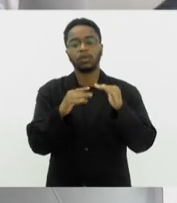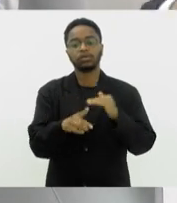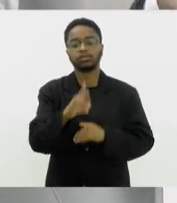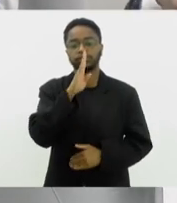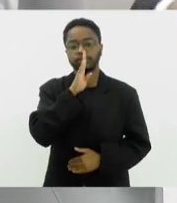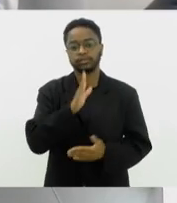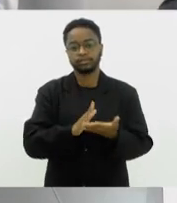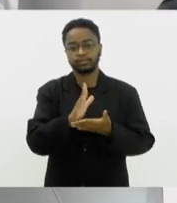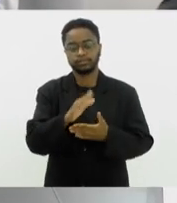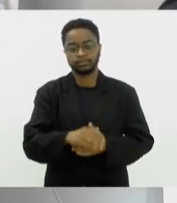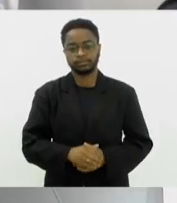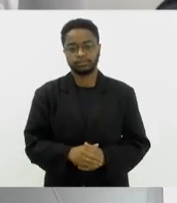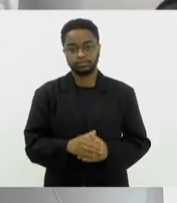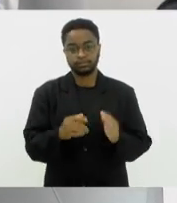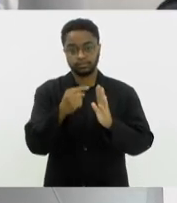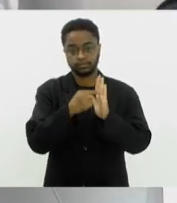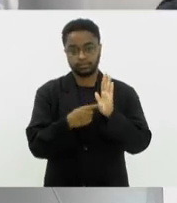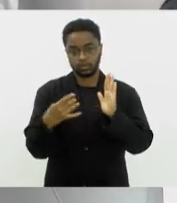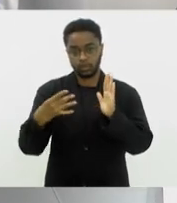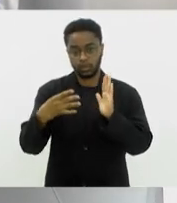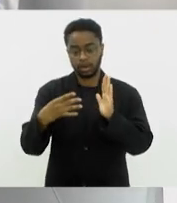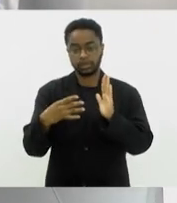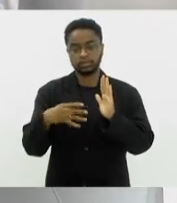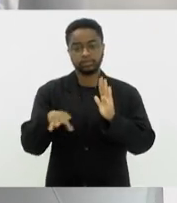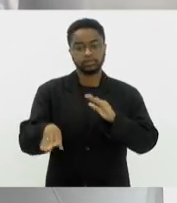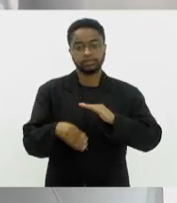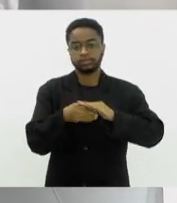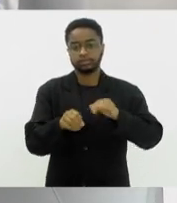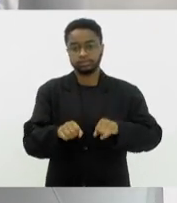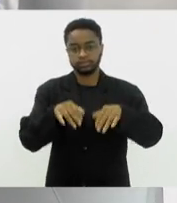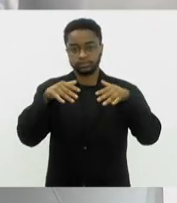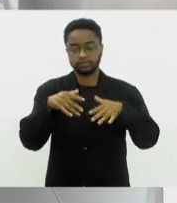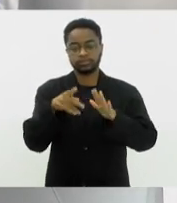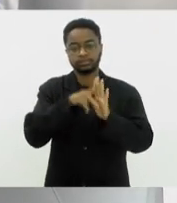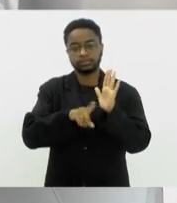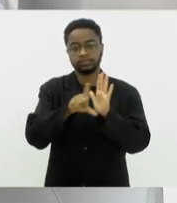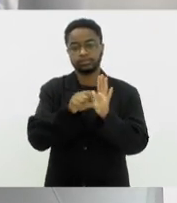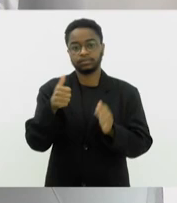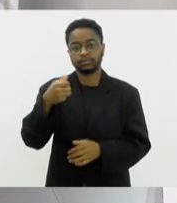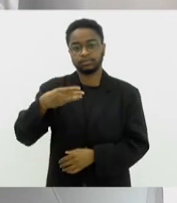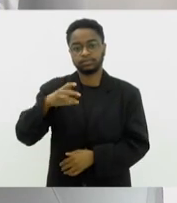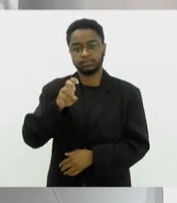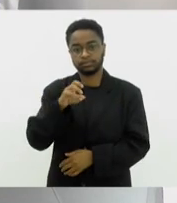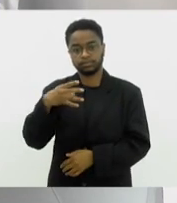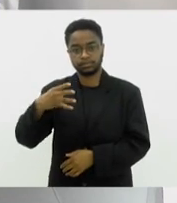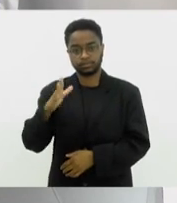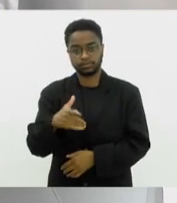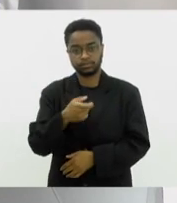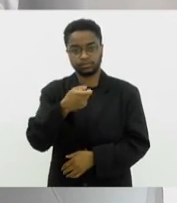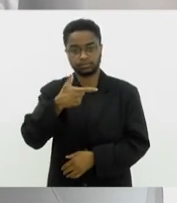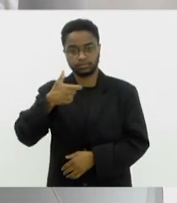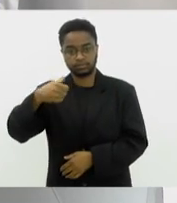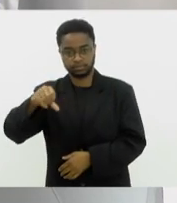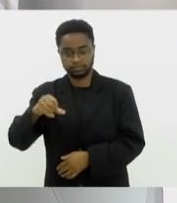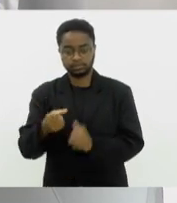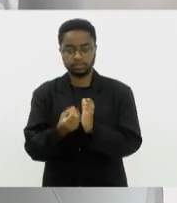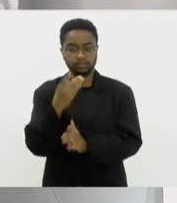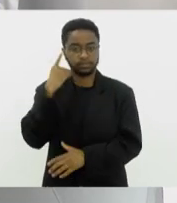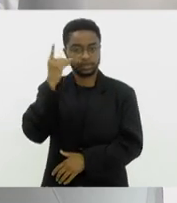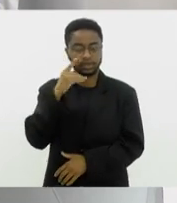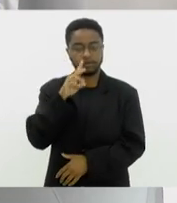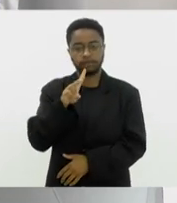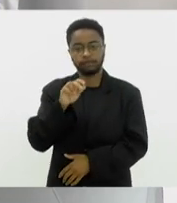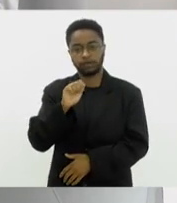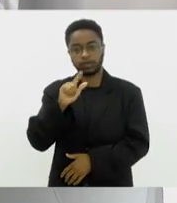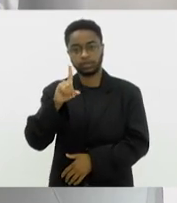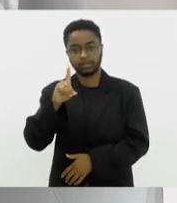como estão, aprovado. Item 4 da pauta, emendas de plenário ao projeto de lei 1354 de 19. De autoria do deputado Valdec Carneiro,